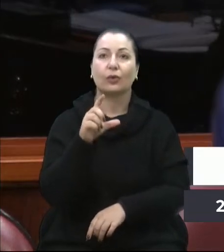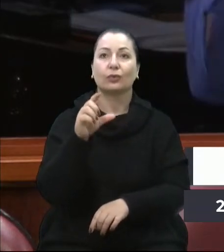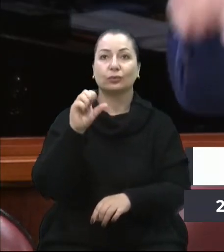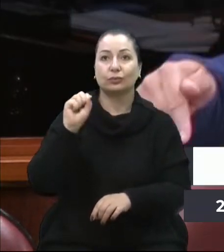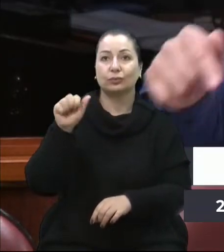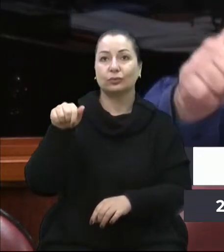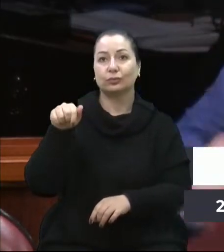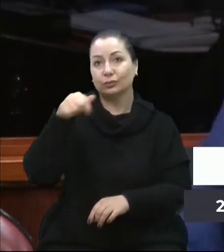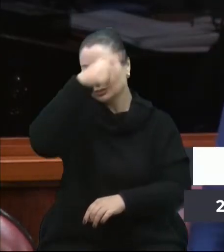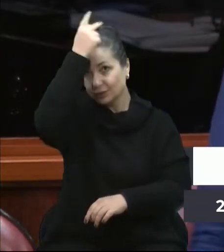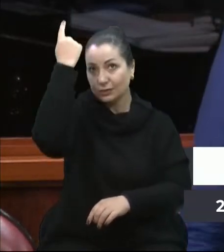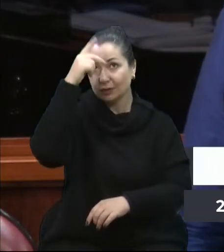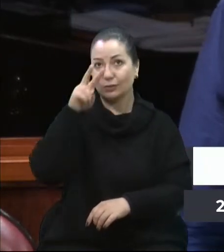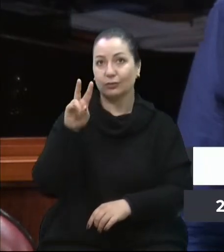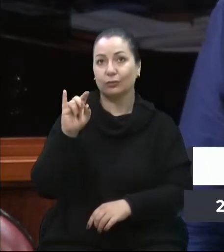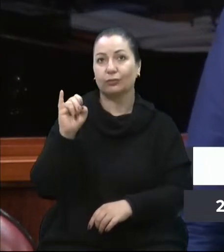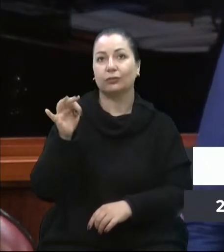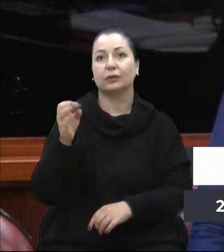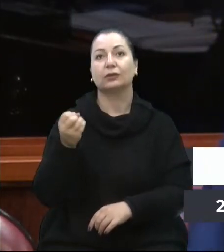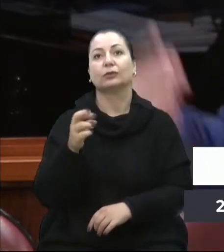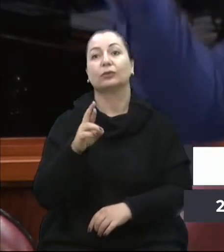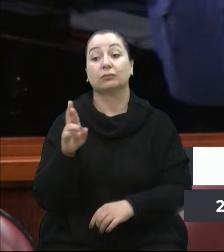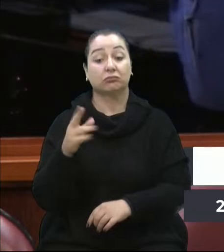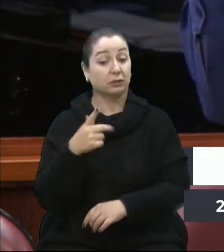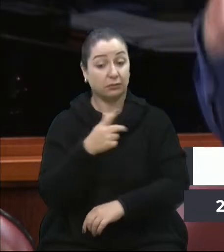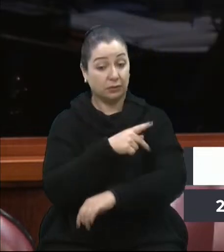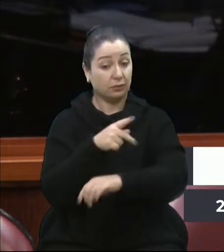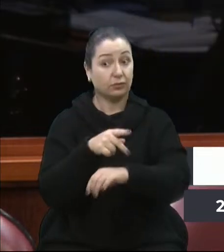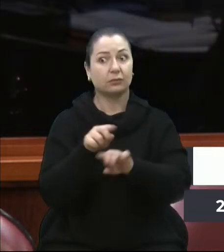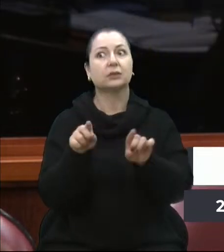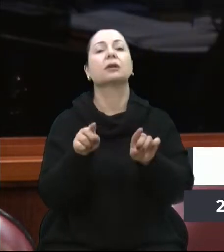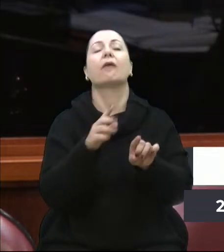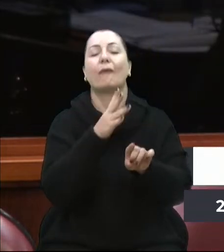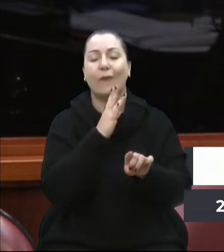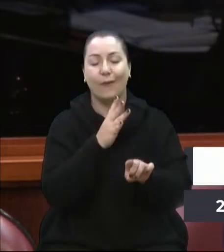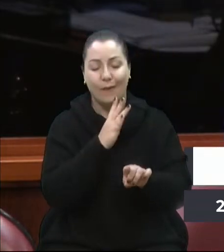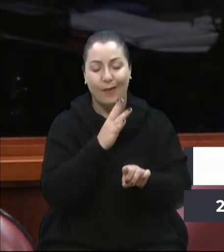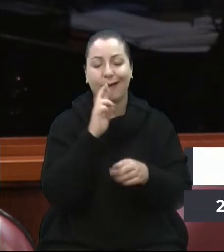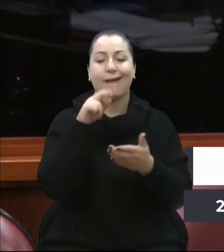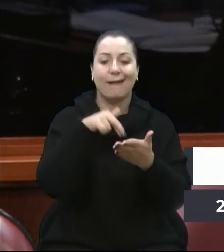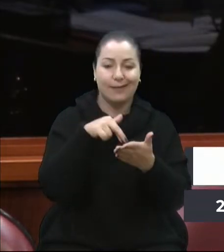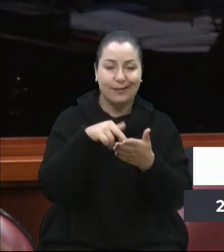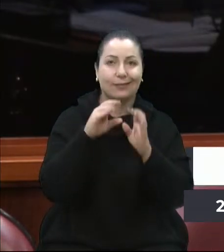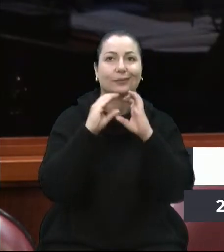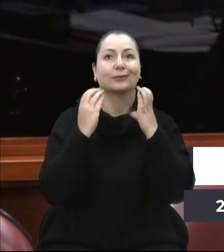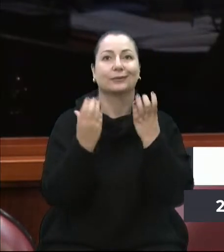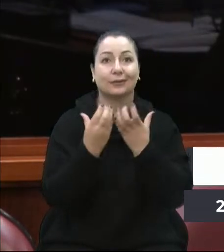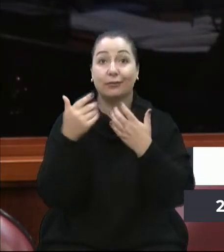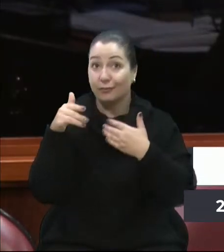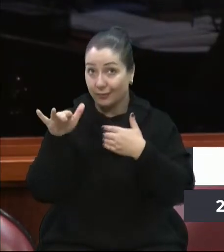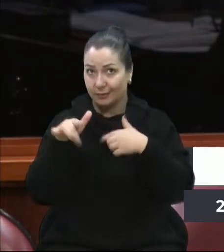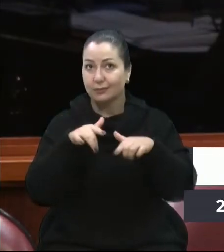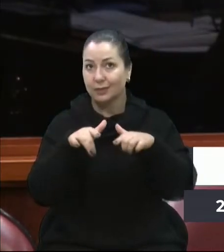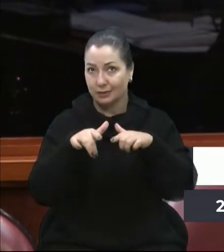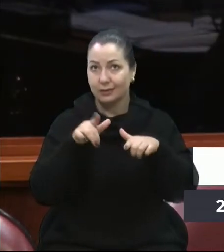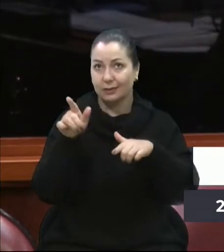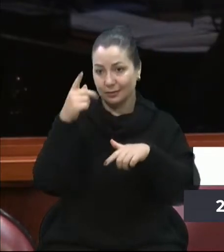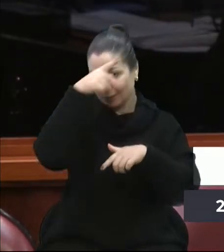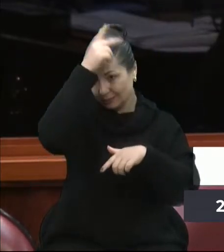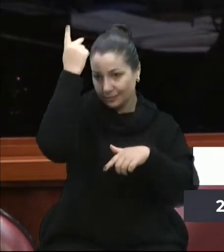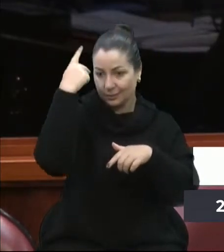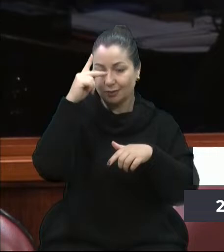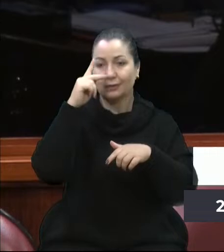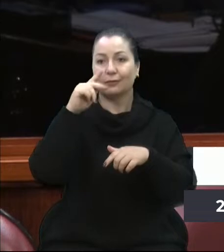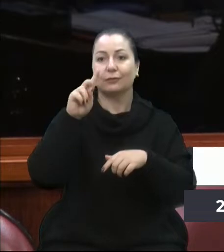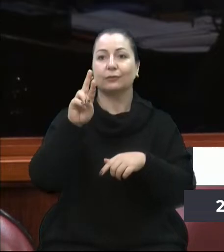e conhecem a realidade da comunidade. Vai trabalhar lá no São Vítor e trabalhar com quem mora na Chapa. Tem uma vice aqui